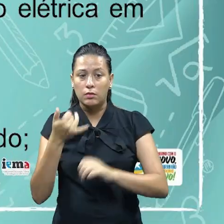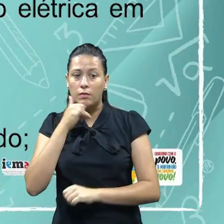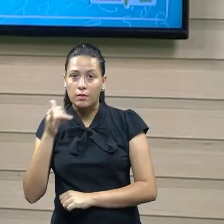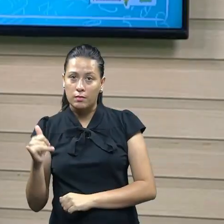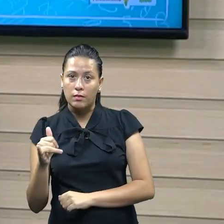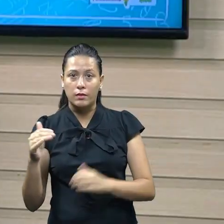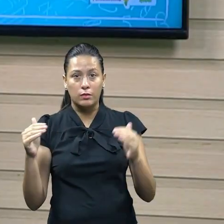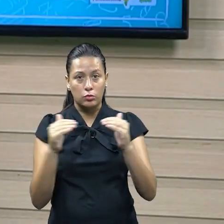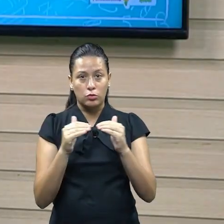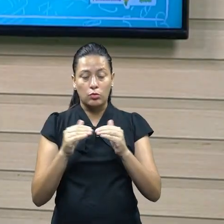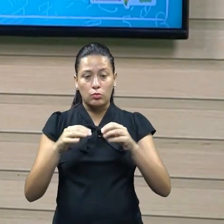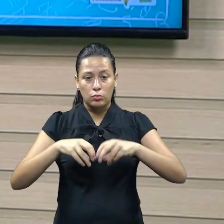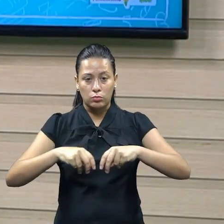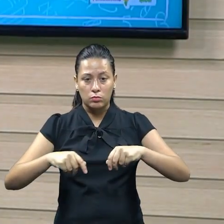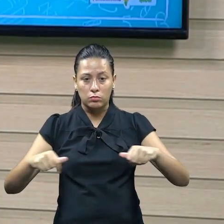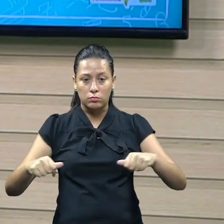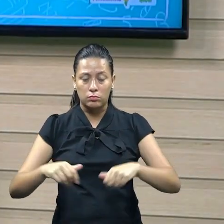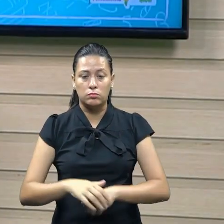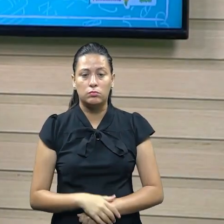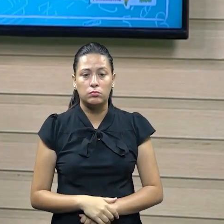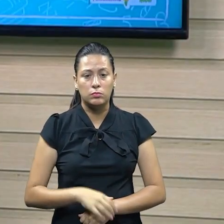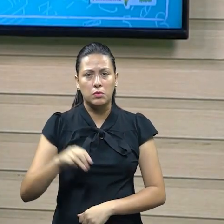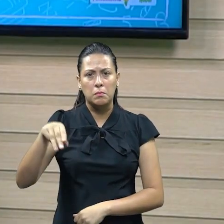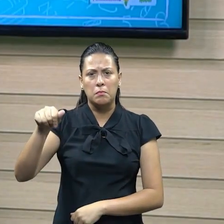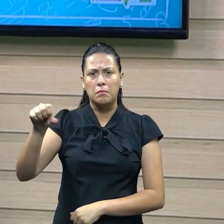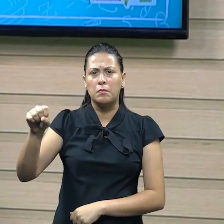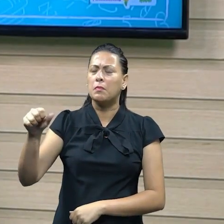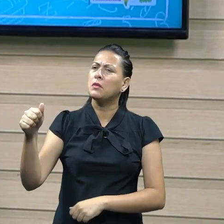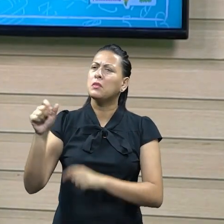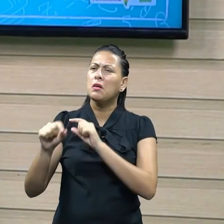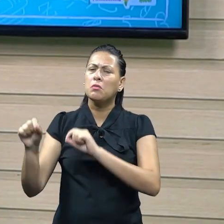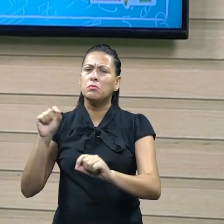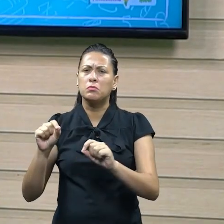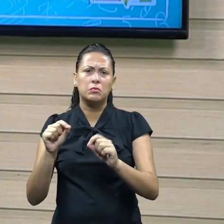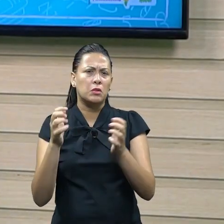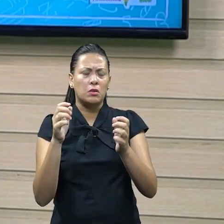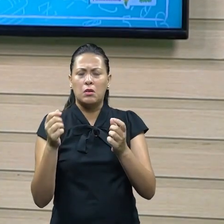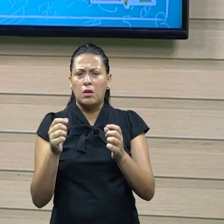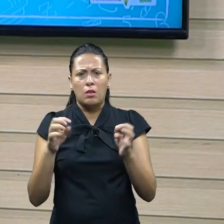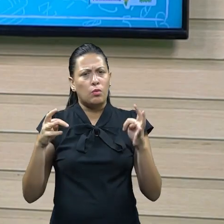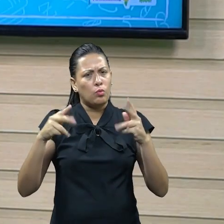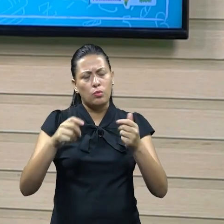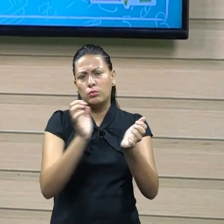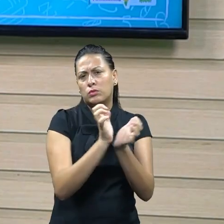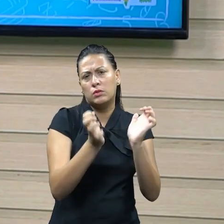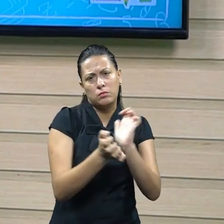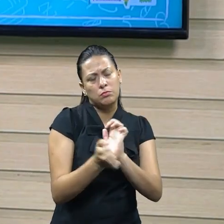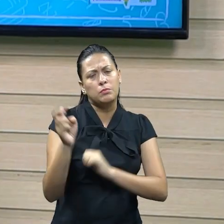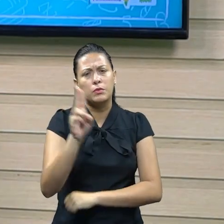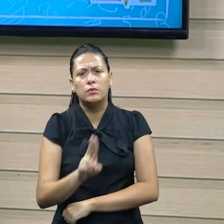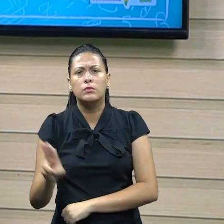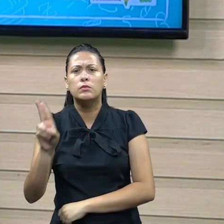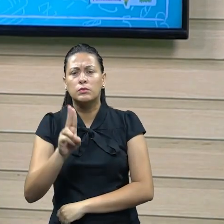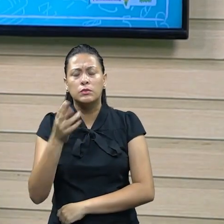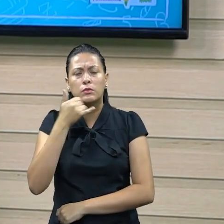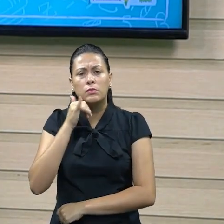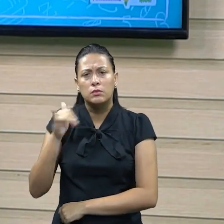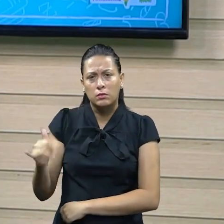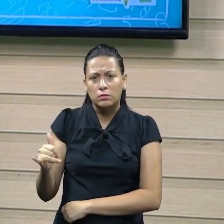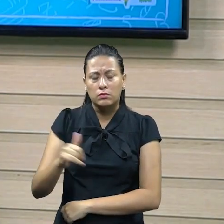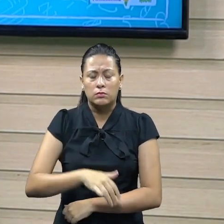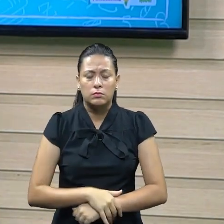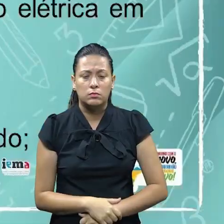terra. Entende-se por massa por todo e qualquer dispositivo, aparelho ou máquina que utilize energia elétrica em